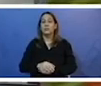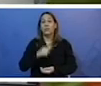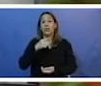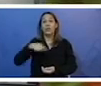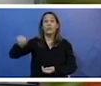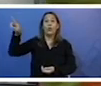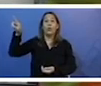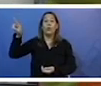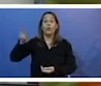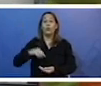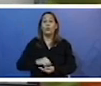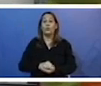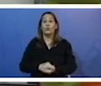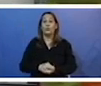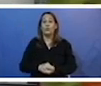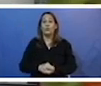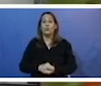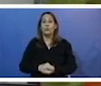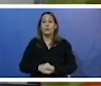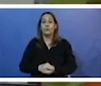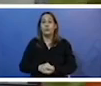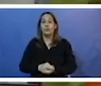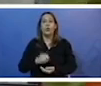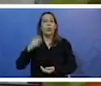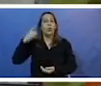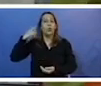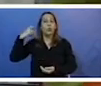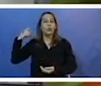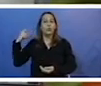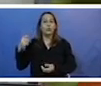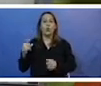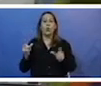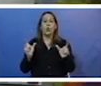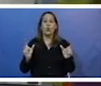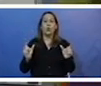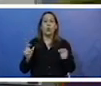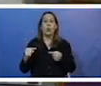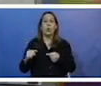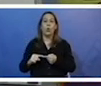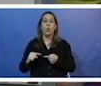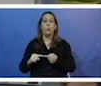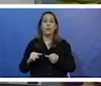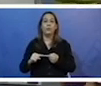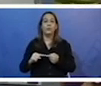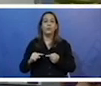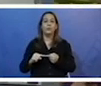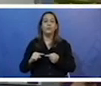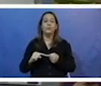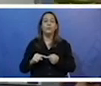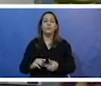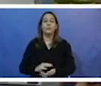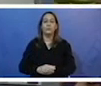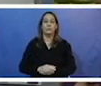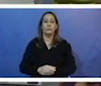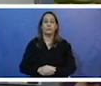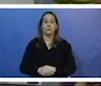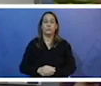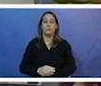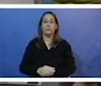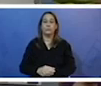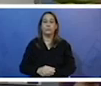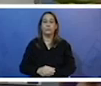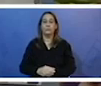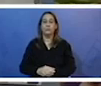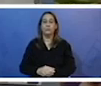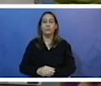avô. Usei duas palavras, mas que o som foi igual. Olha que legal. Também é considerado